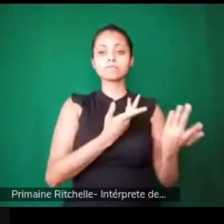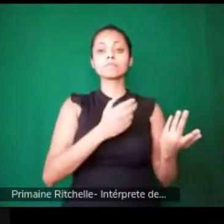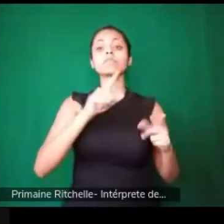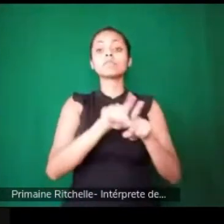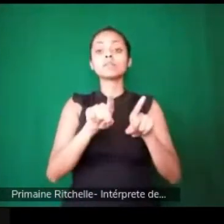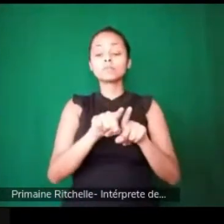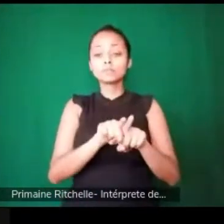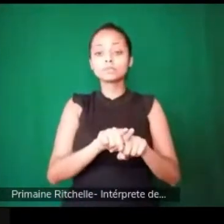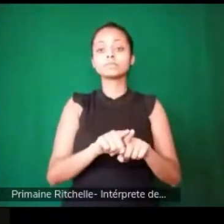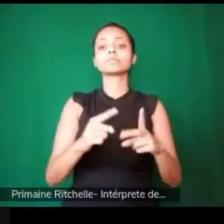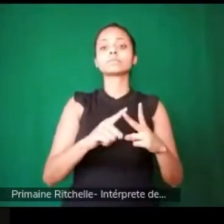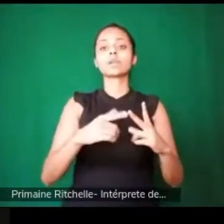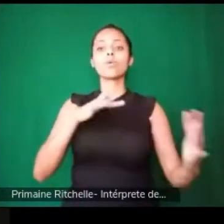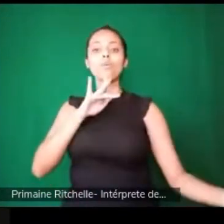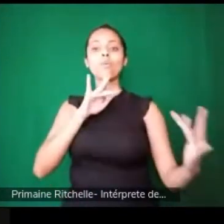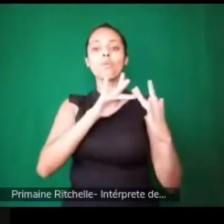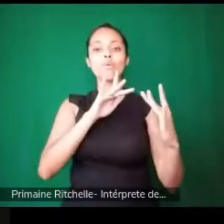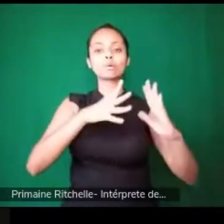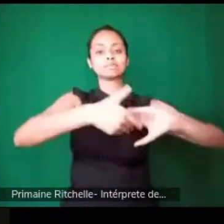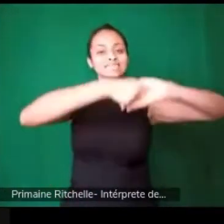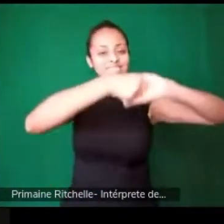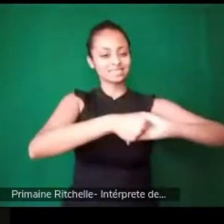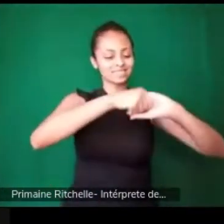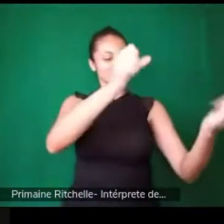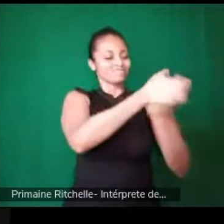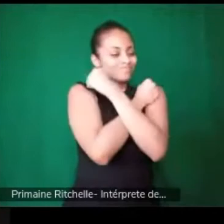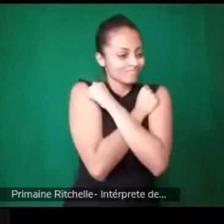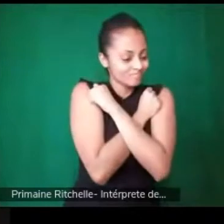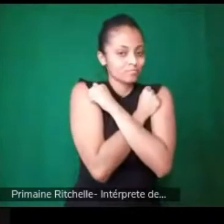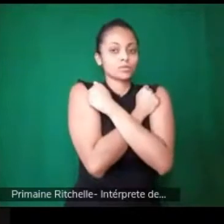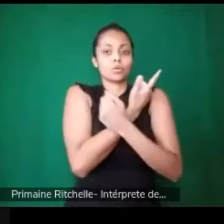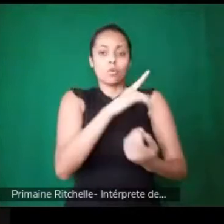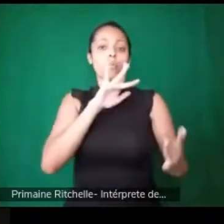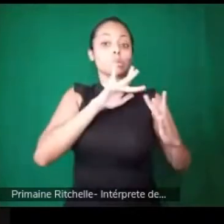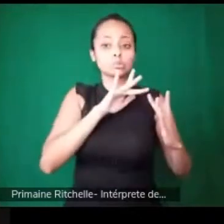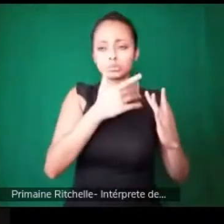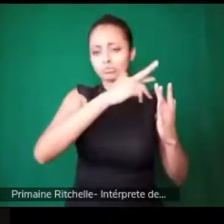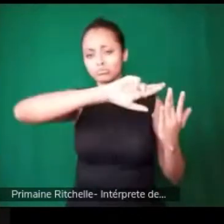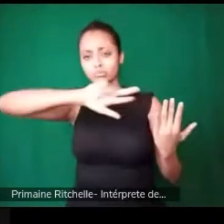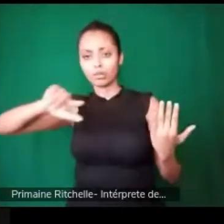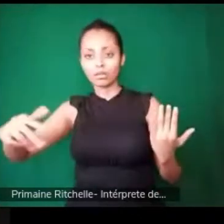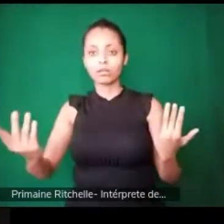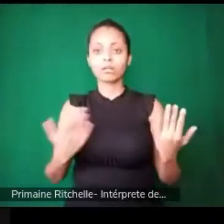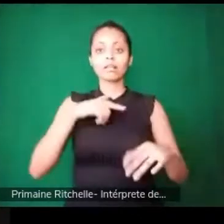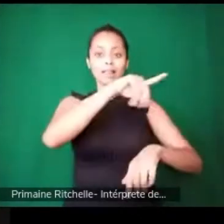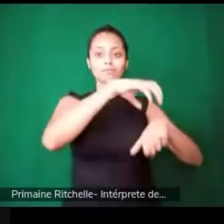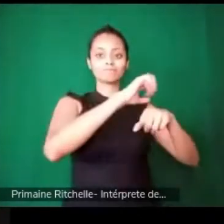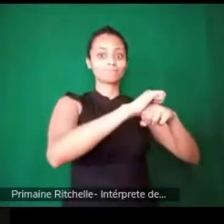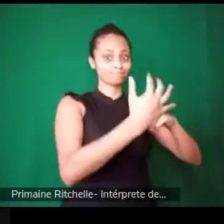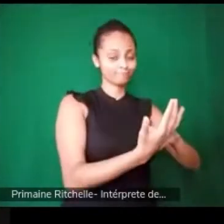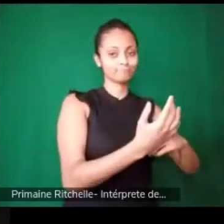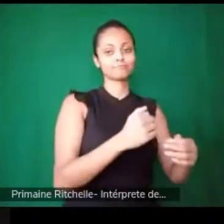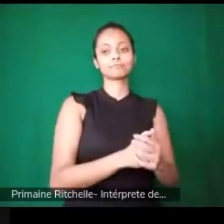contato físico direto, como aperto de mão, um abraço ou outros tipos de contato com pessoa com caso confirmado. Se